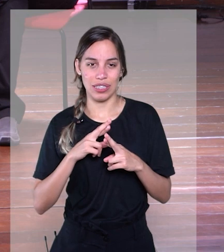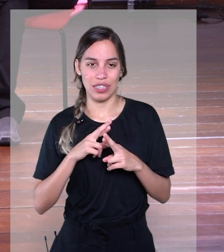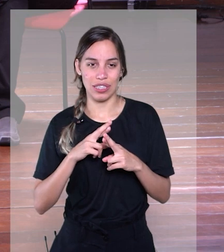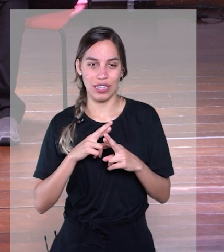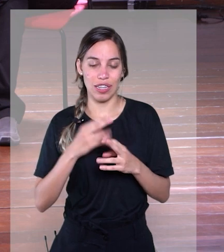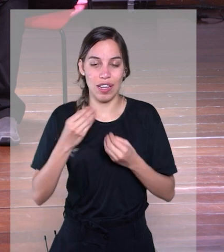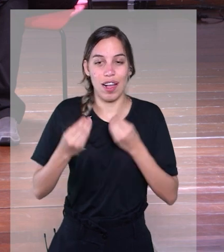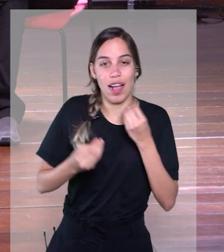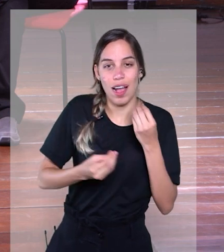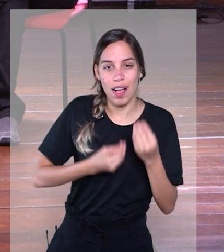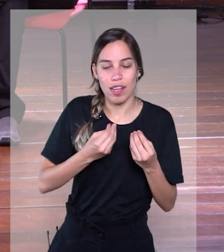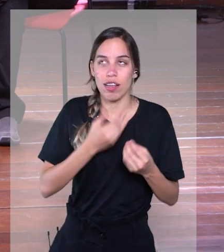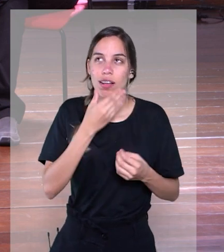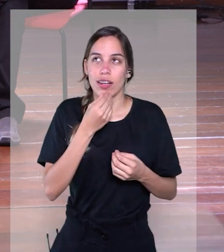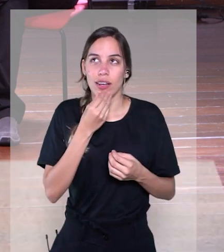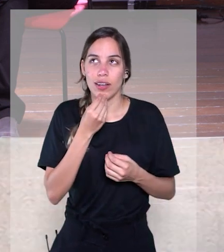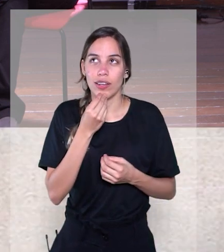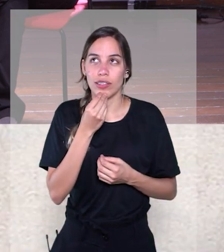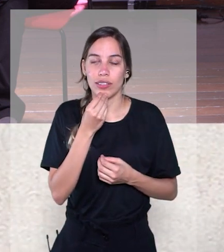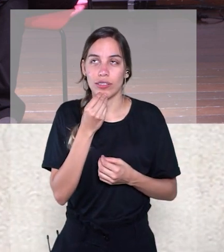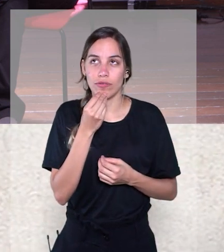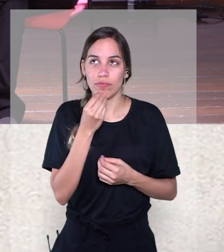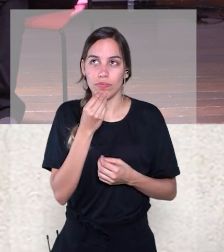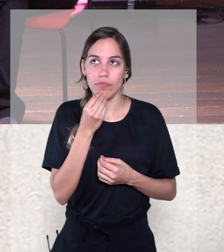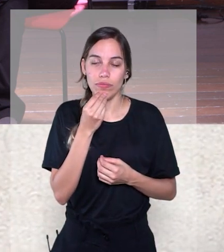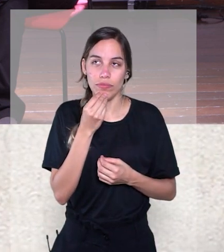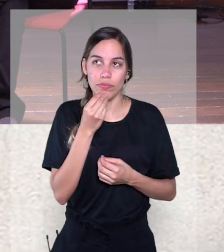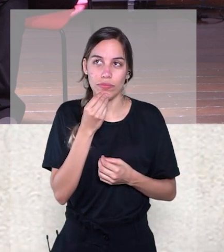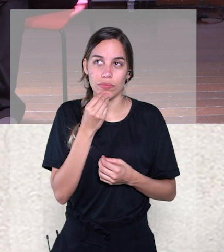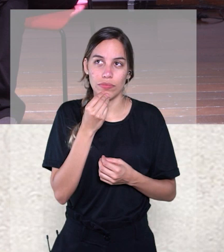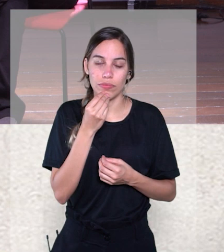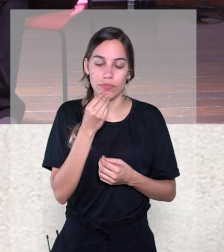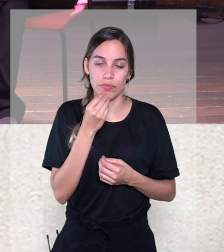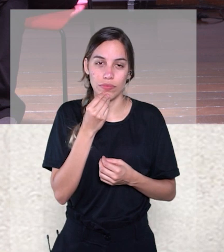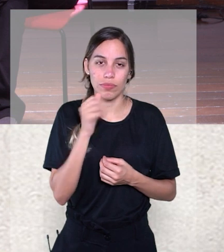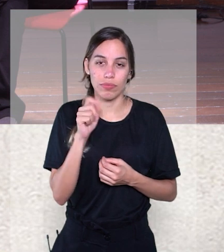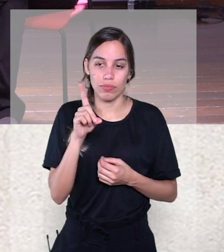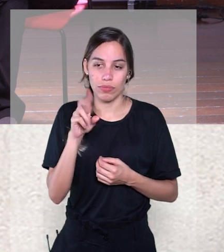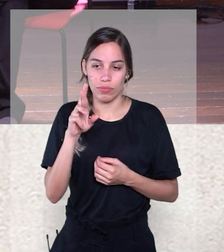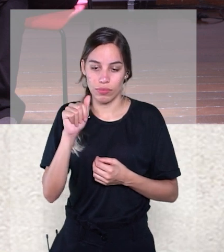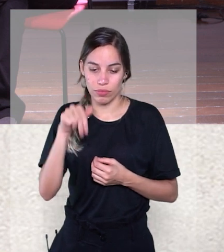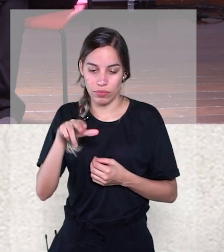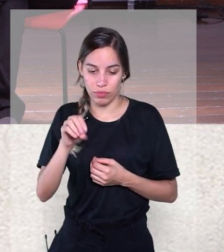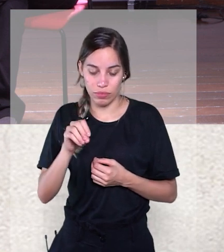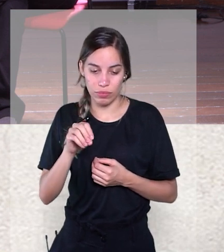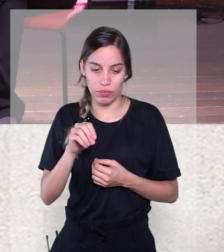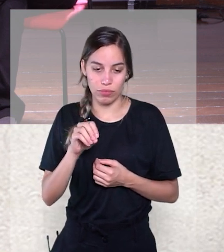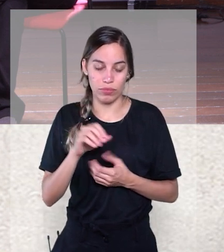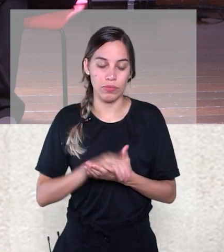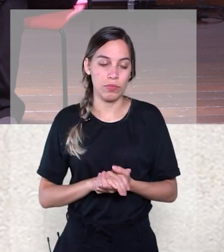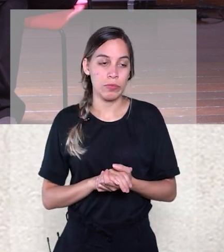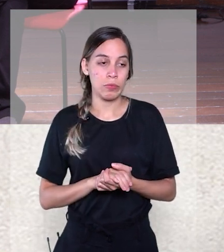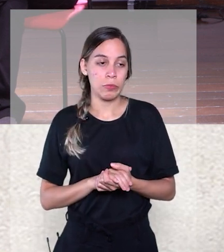do Adriano, né, marido da Patrícia de Oliveira, foi um momento